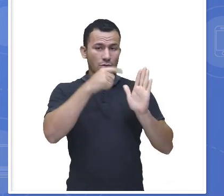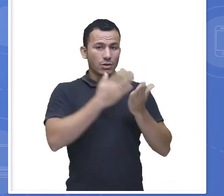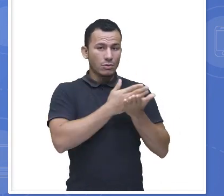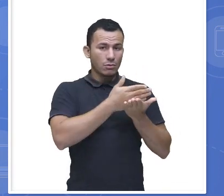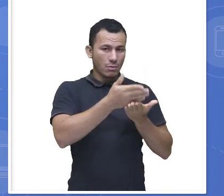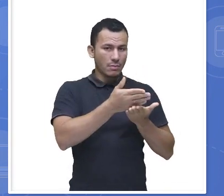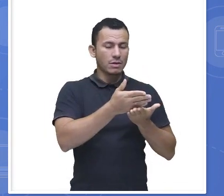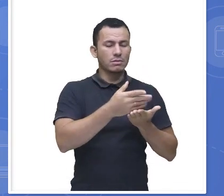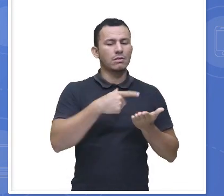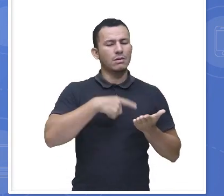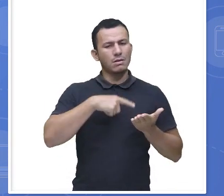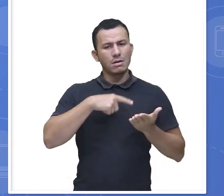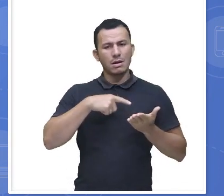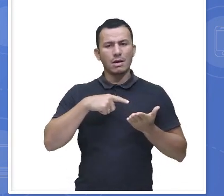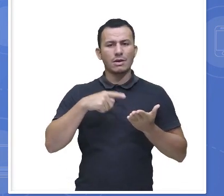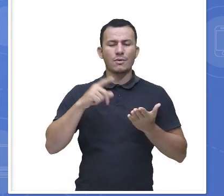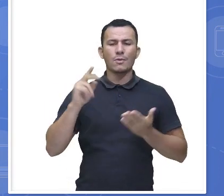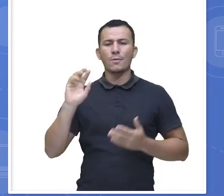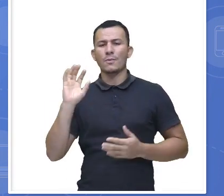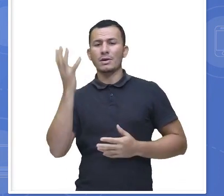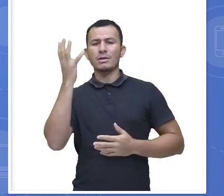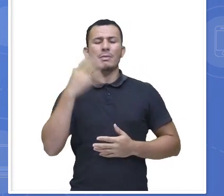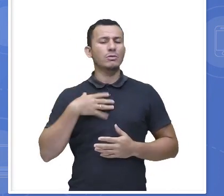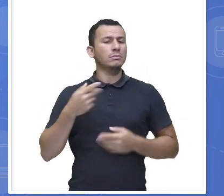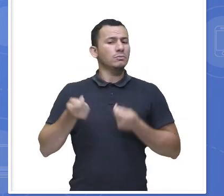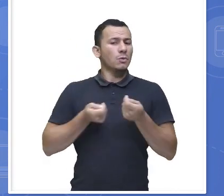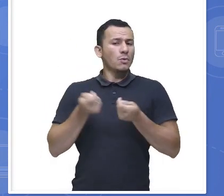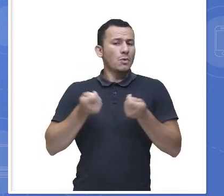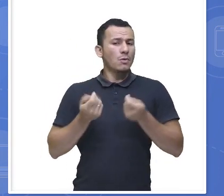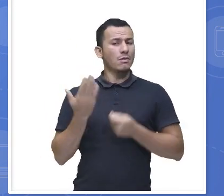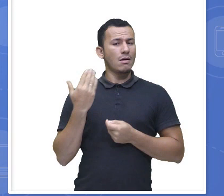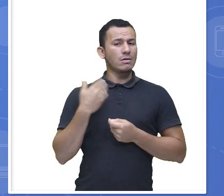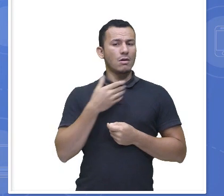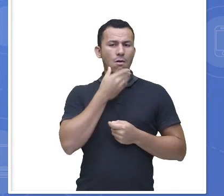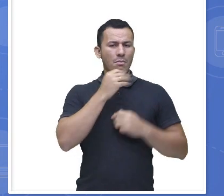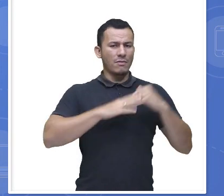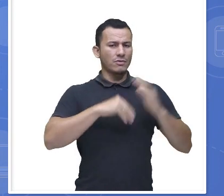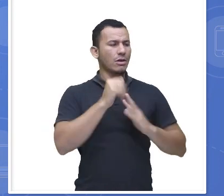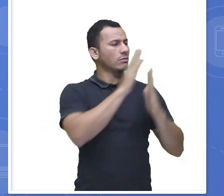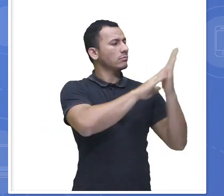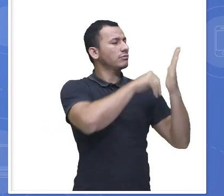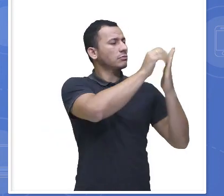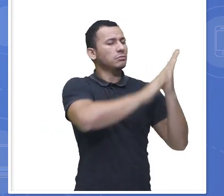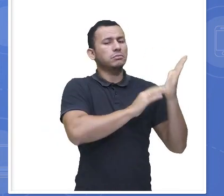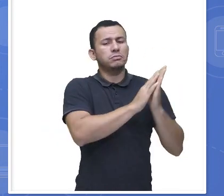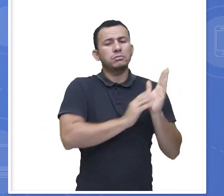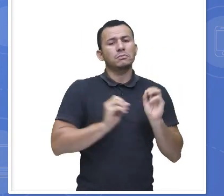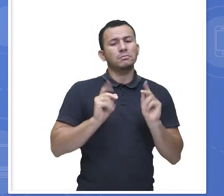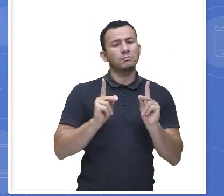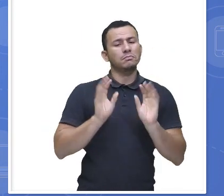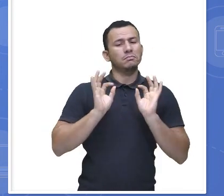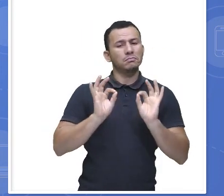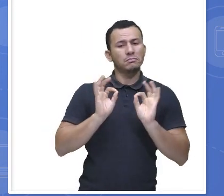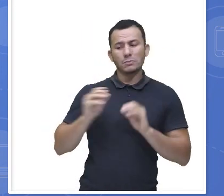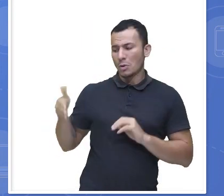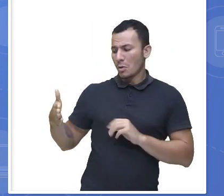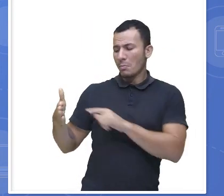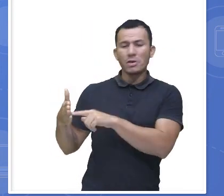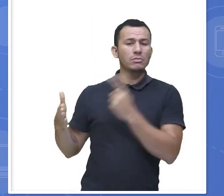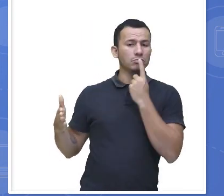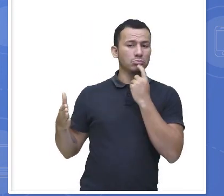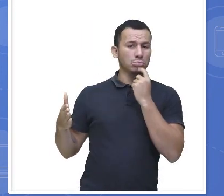inicial, ele mostra uma situação de equilíbrio. O pintor estava pintando ali, né? Tava tudo certo, o peixe